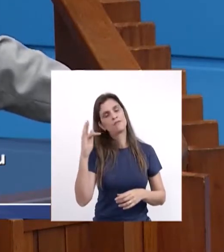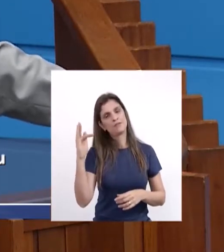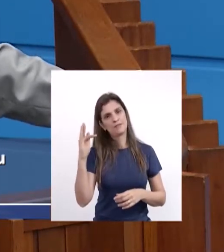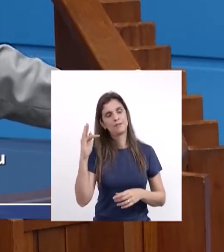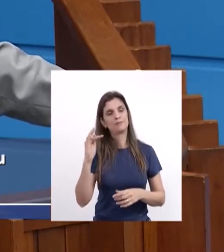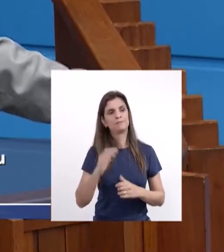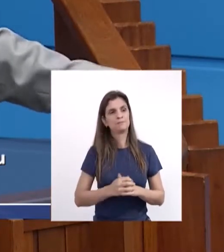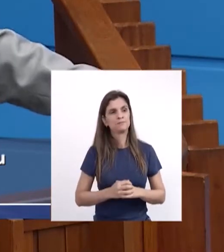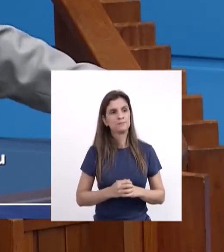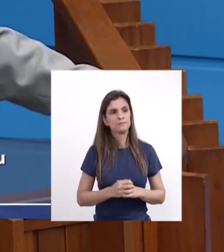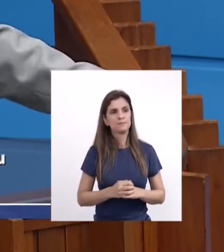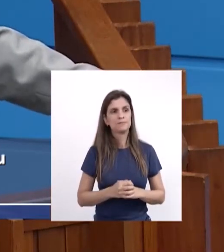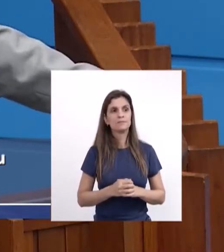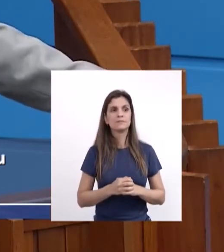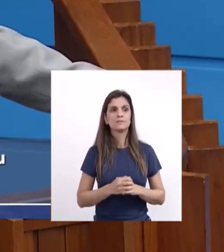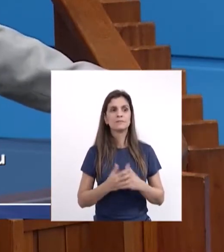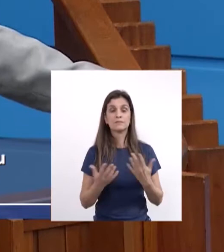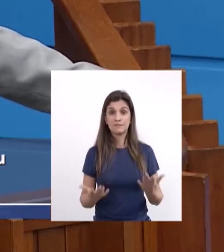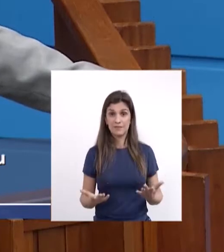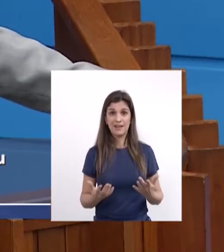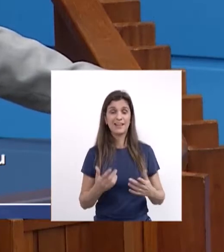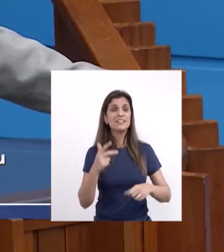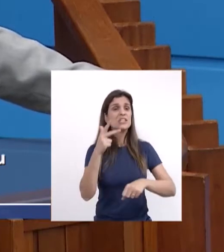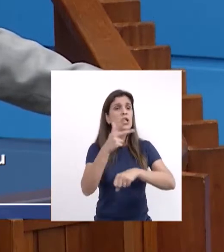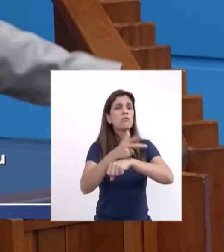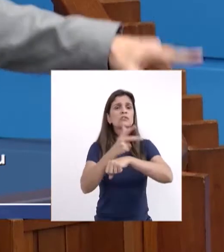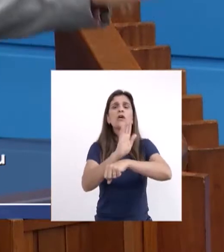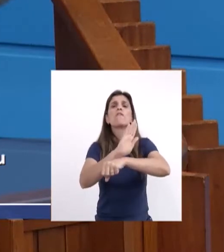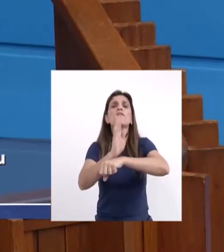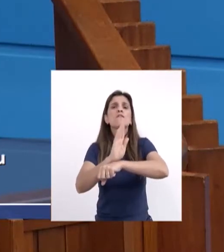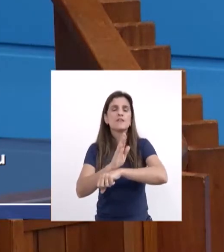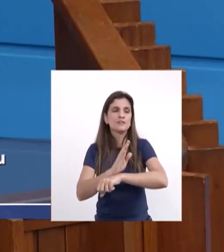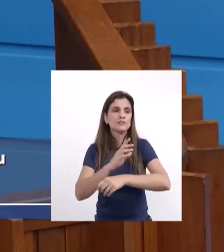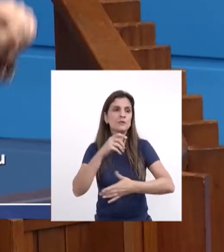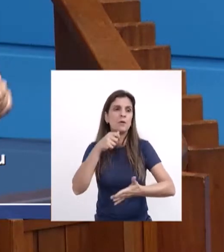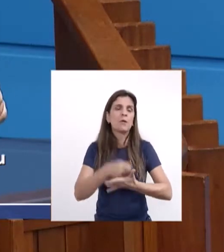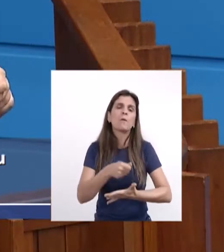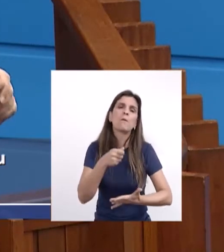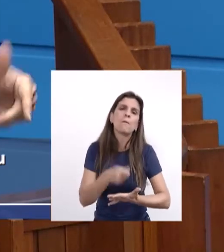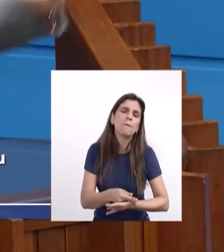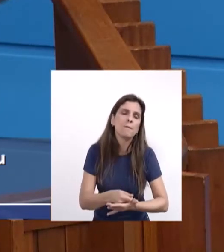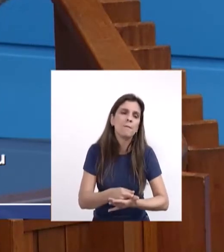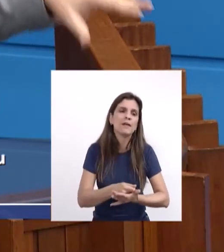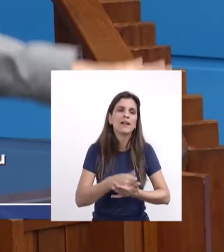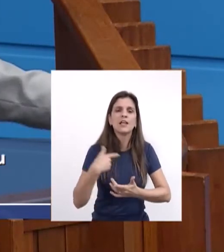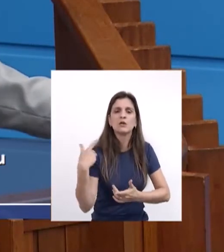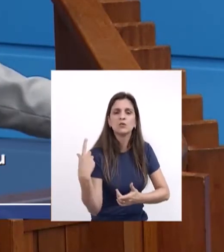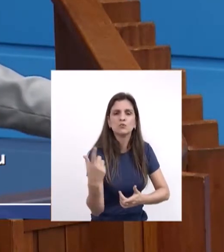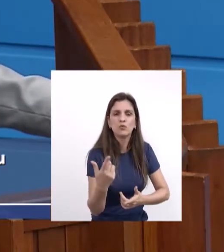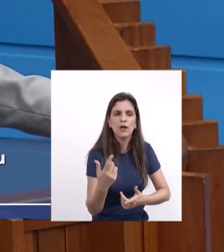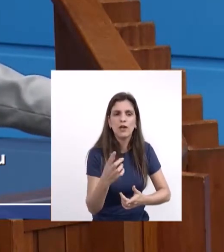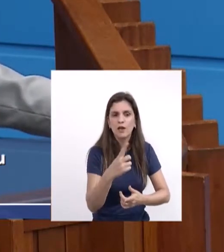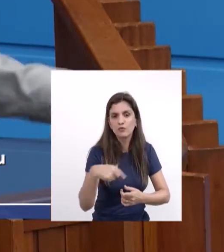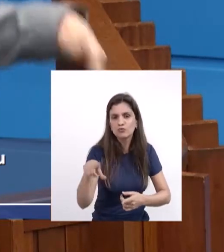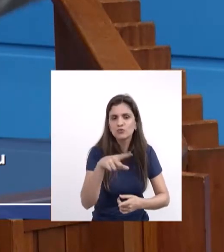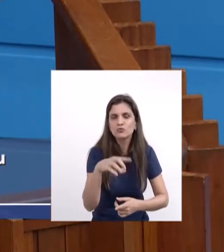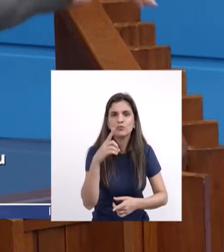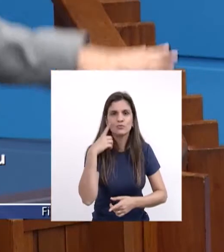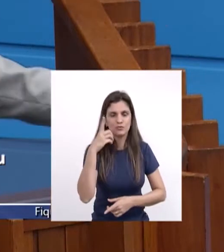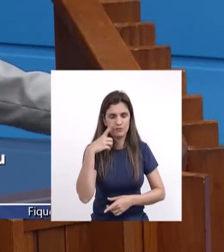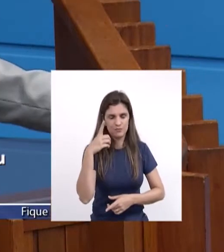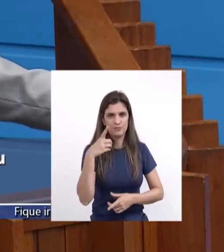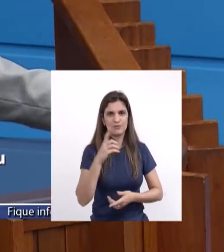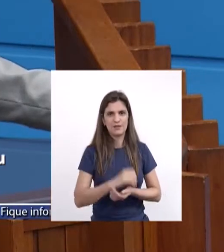Legislativa, fazer vídeo, cobrar os deputados estaduais, que façam agora diante da Justiça Federal,